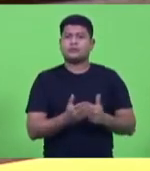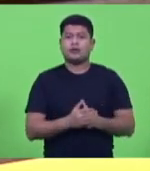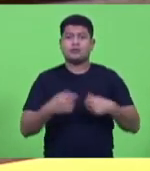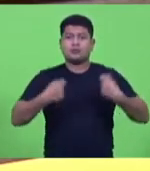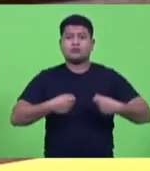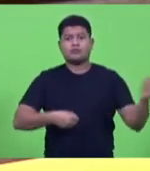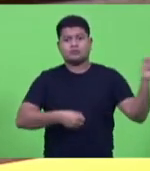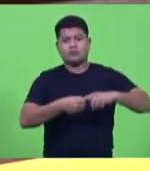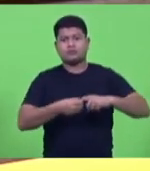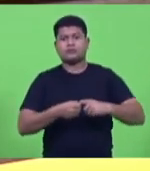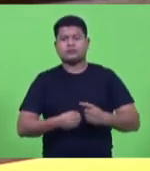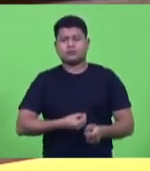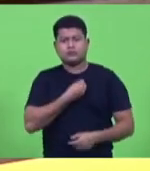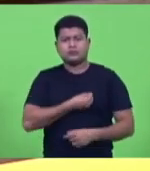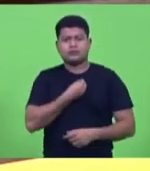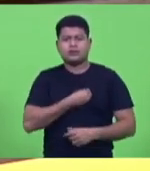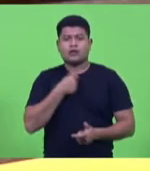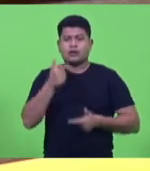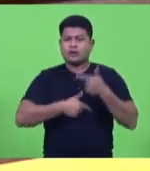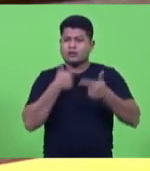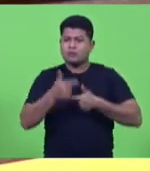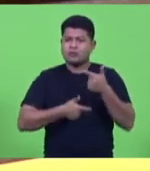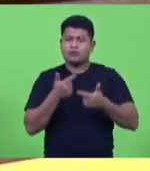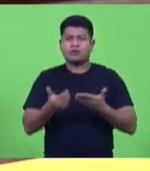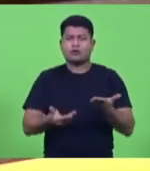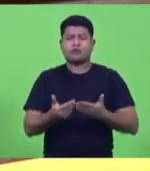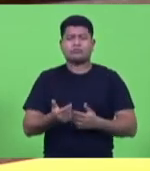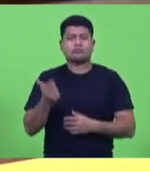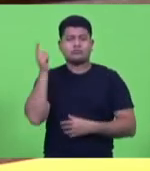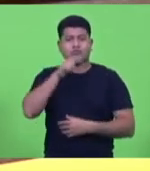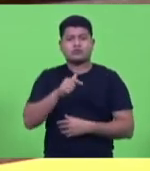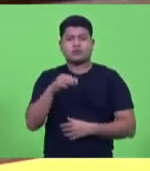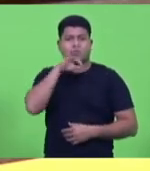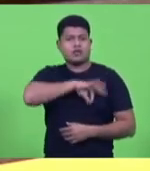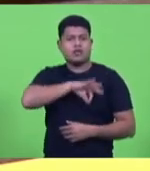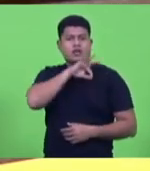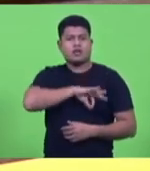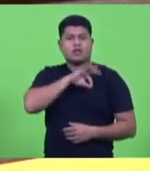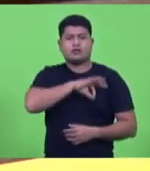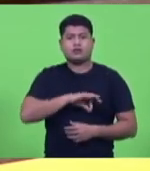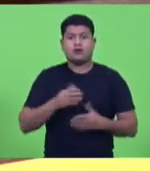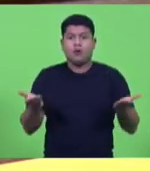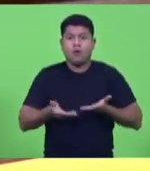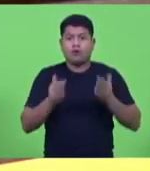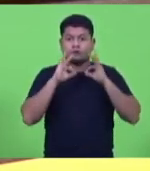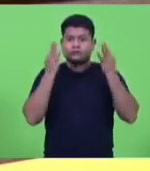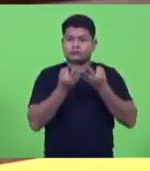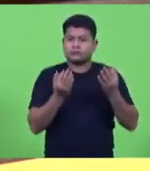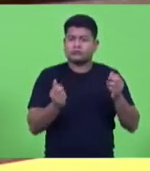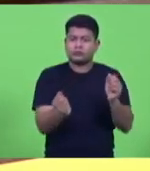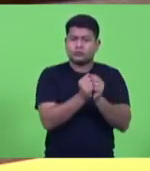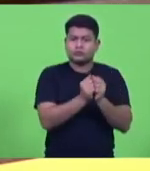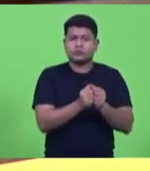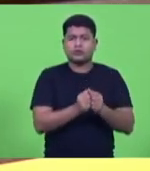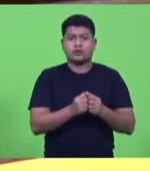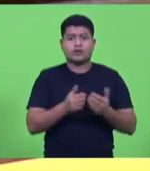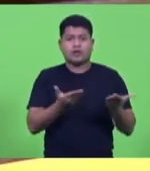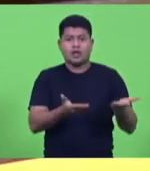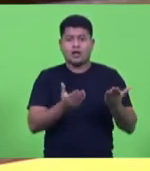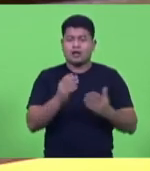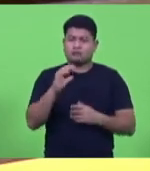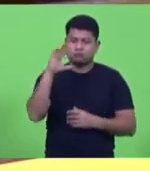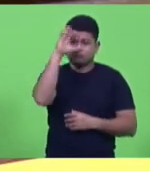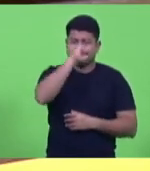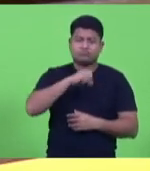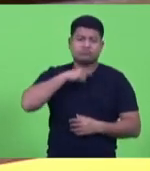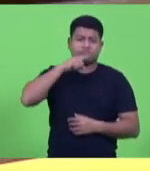sua vida, trabalhar para colocar comida na mesa, que hoje está com seus filhos em casa, sem aprender, causando um